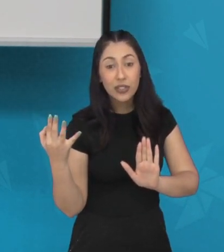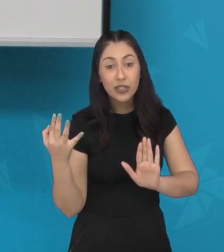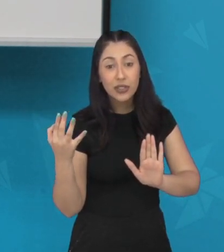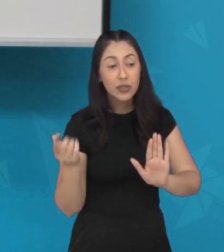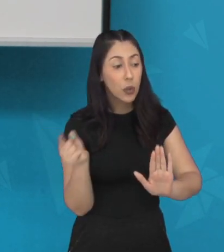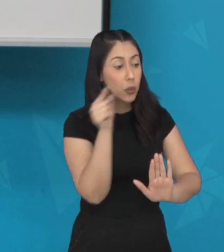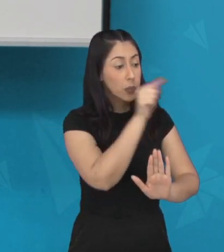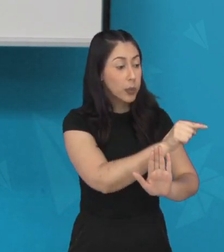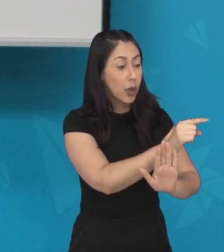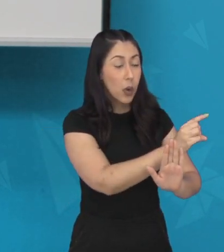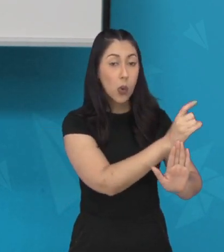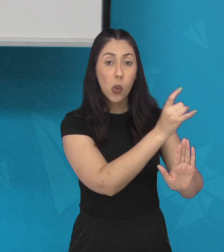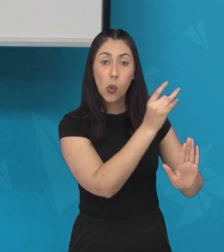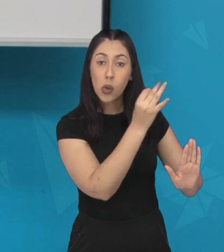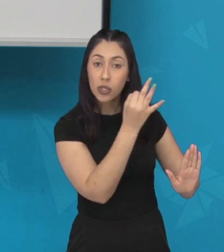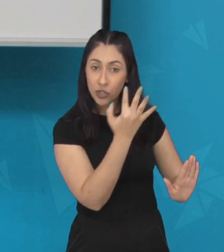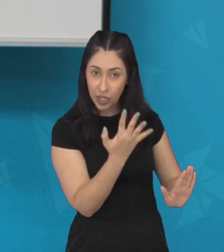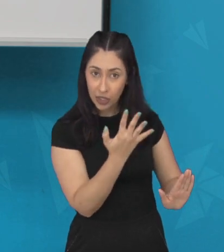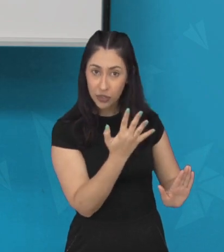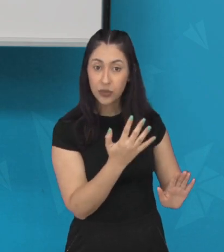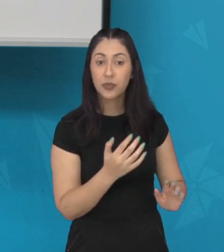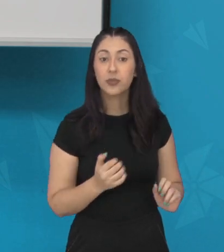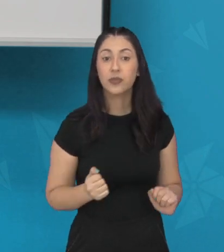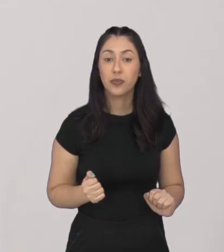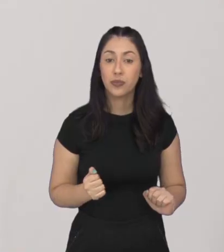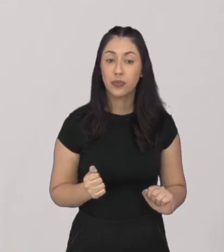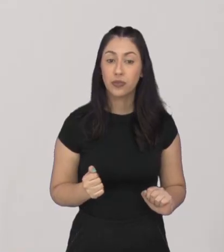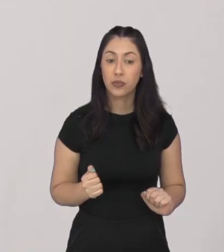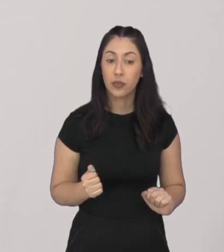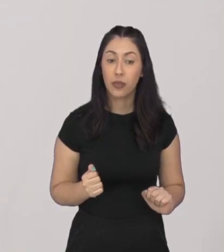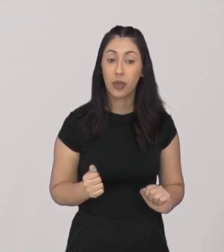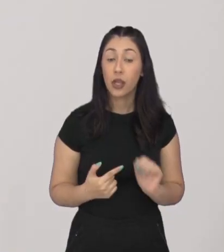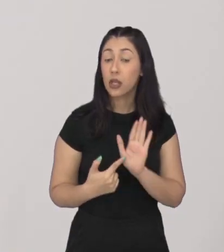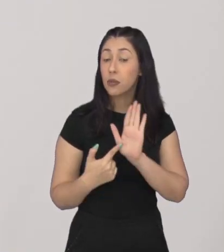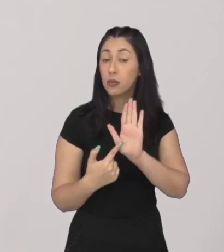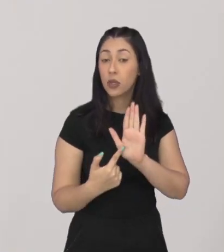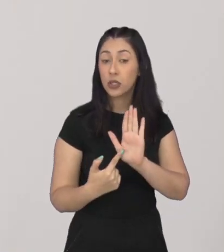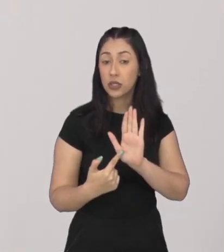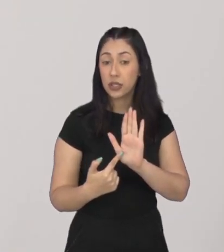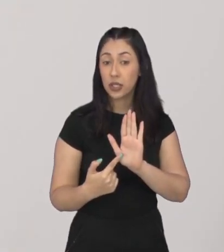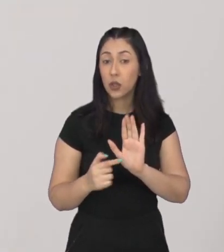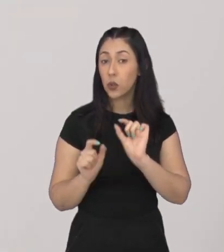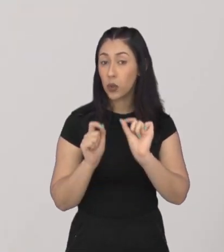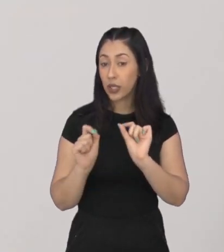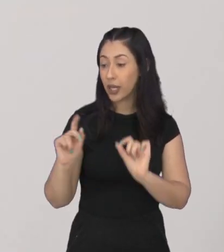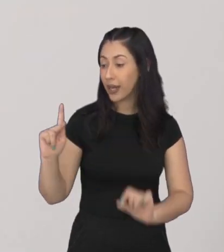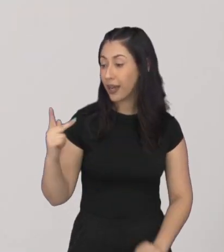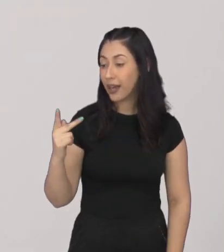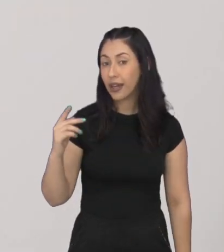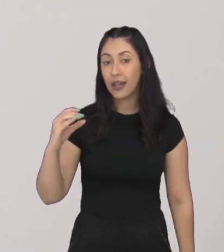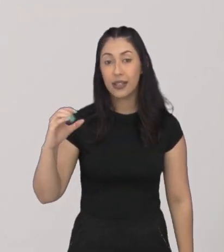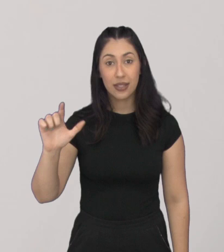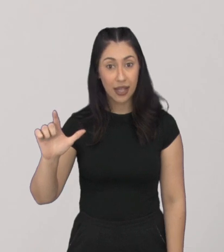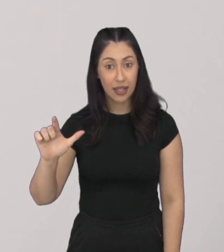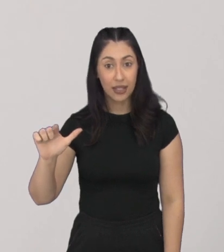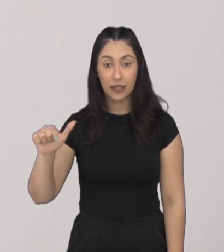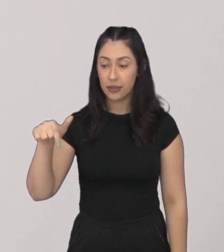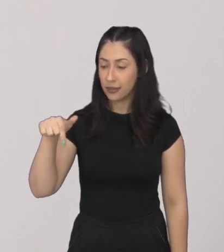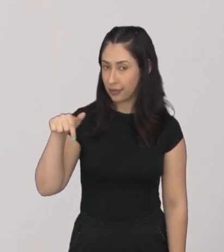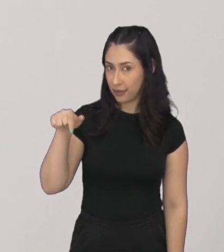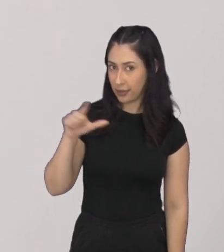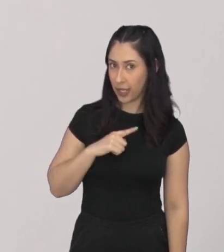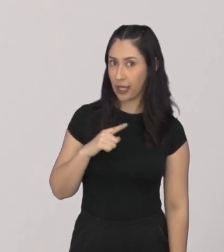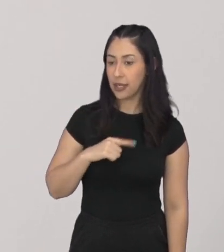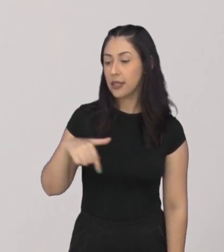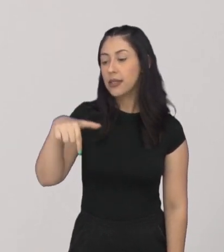quê? Do cloreto de magnésio, né, o MgCl2. A massa que ele está dando aqui, ele já dá 73 gramas de ácido clorídrico,